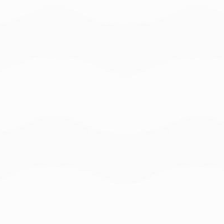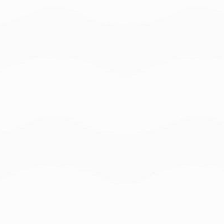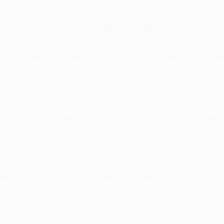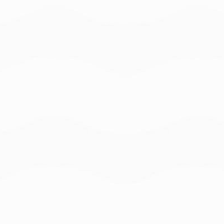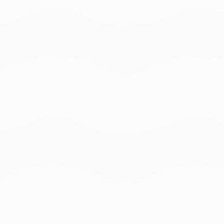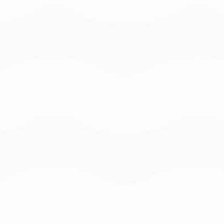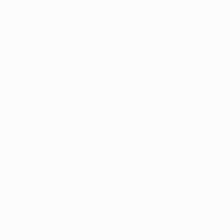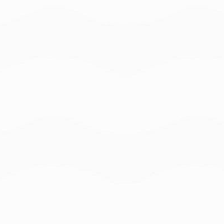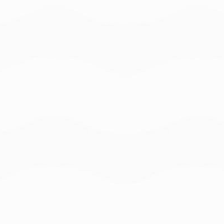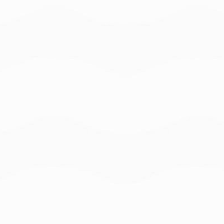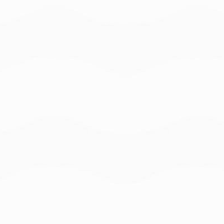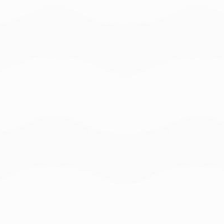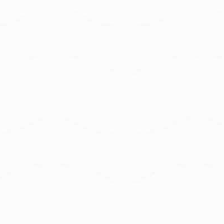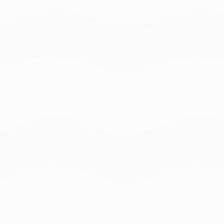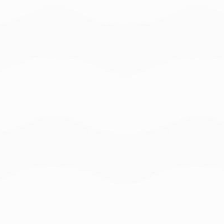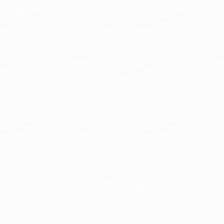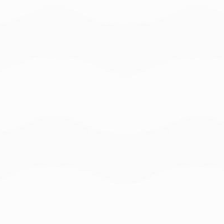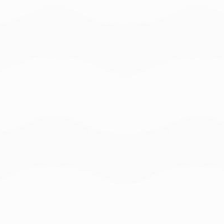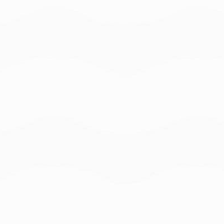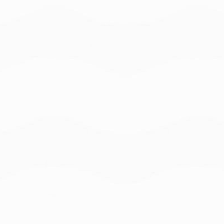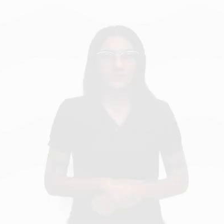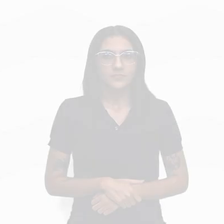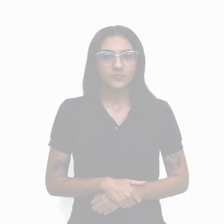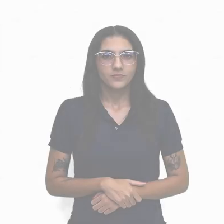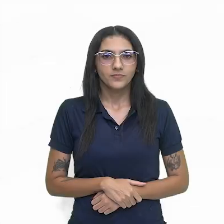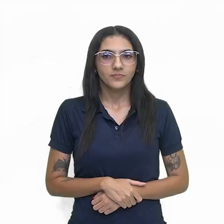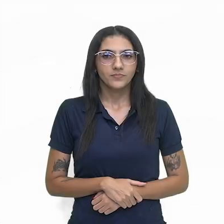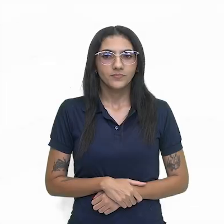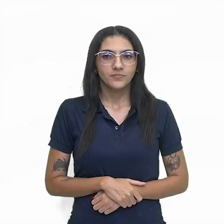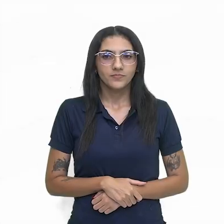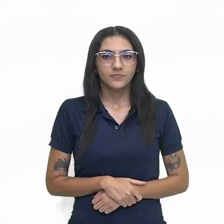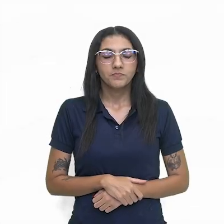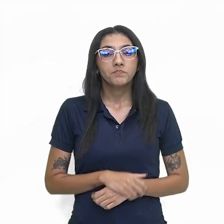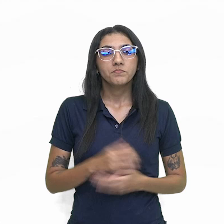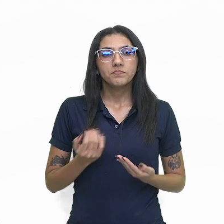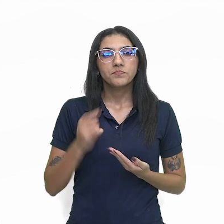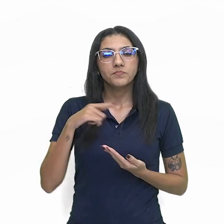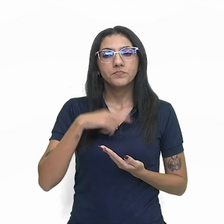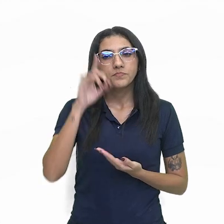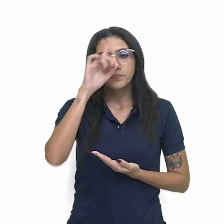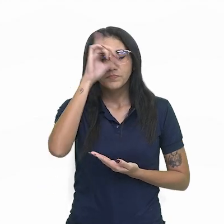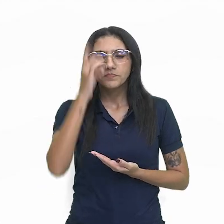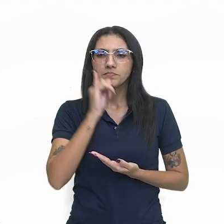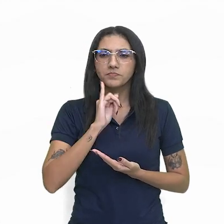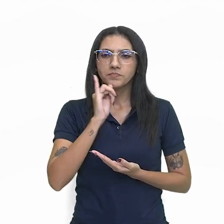rodando, né? É a ideia de que a sociedade funciona como se fosse uma